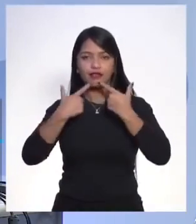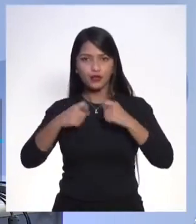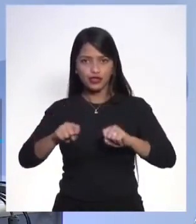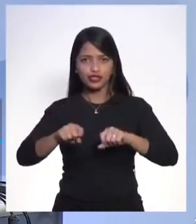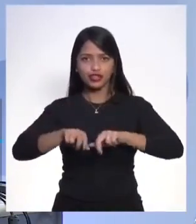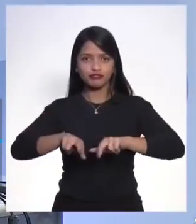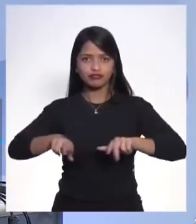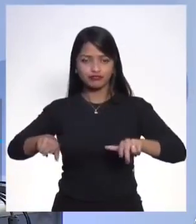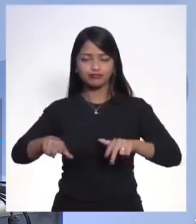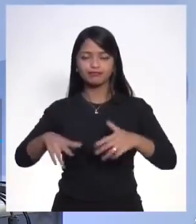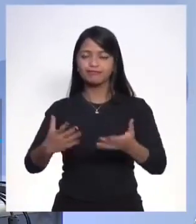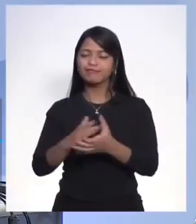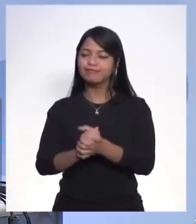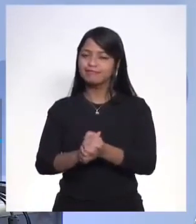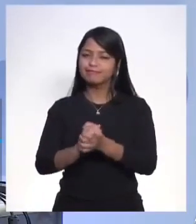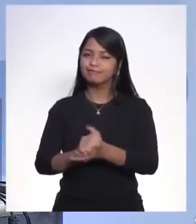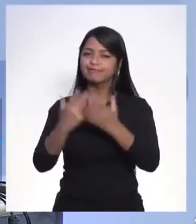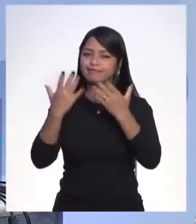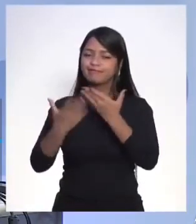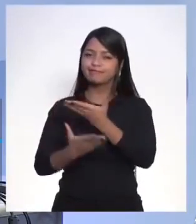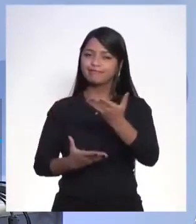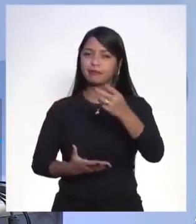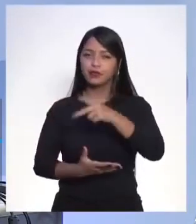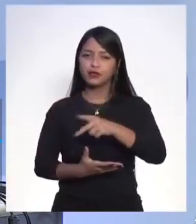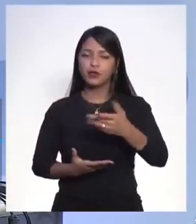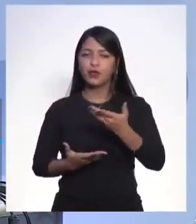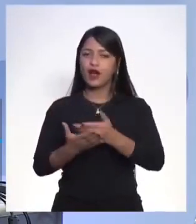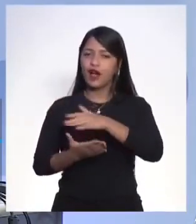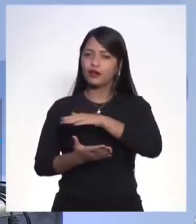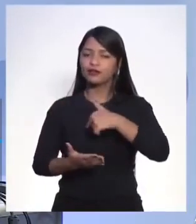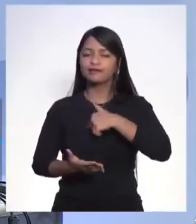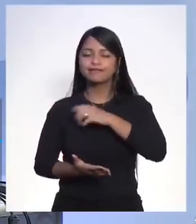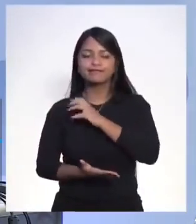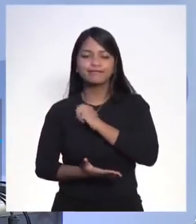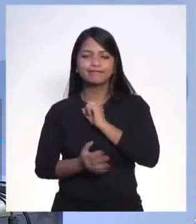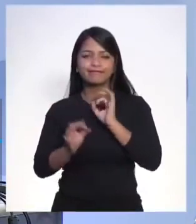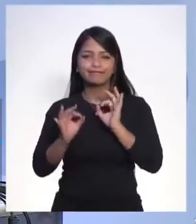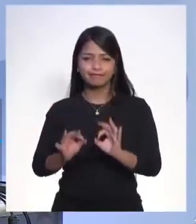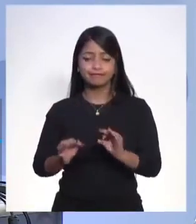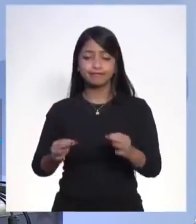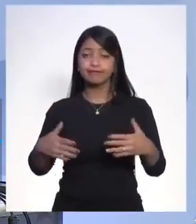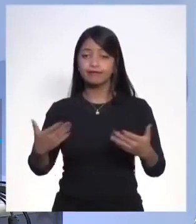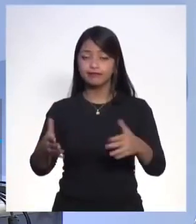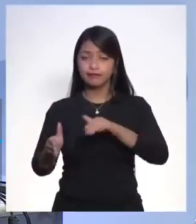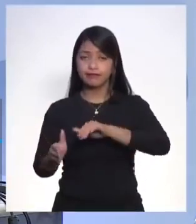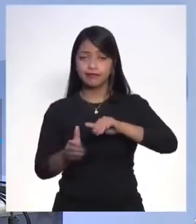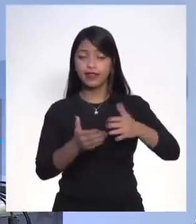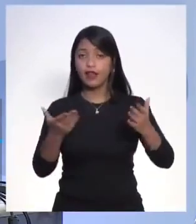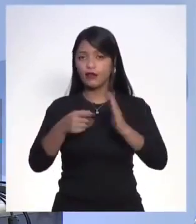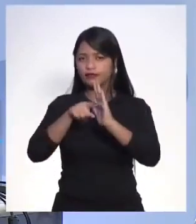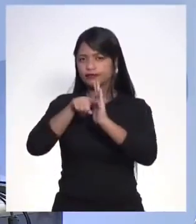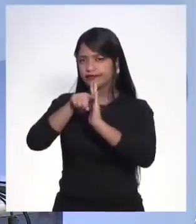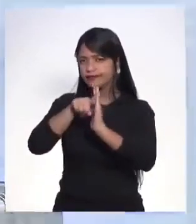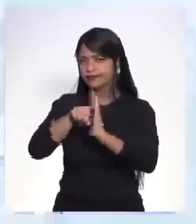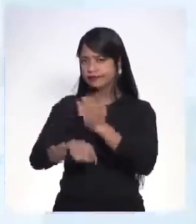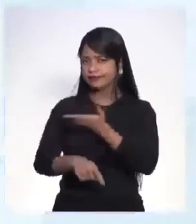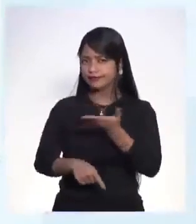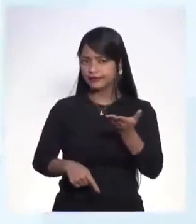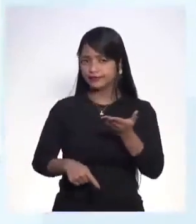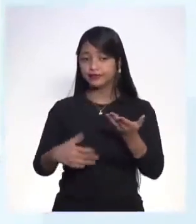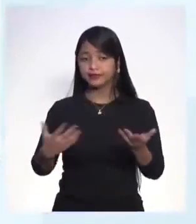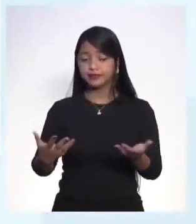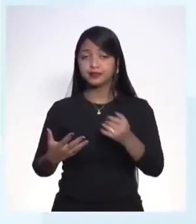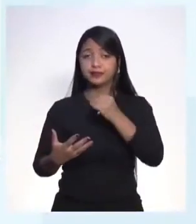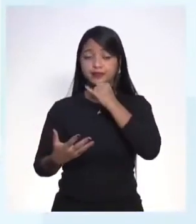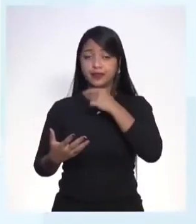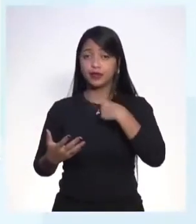professores, alunos, eu amei de verdade, tá? Aí, bora lá para a nossa sondagem. Quando lemos, não podemos